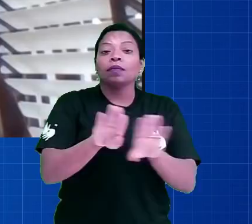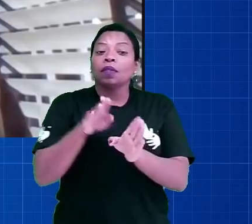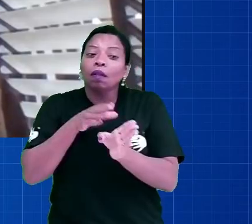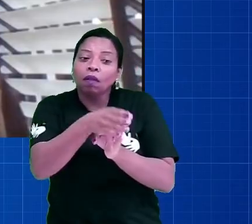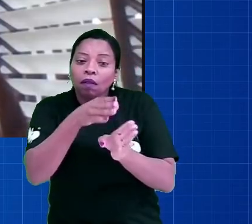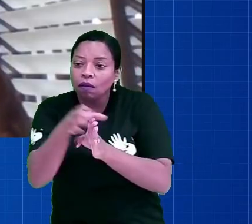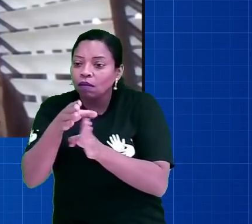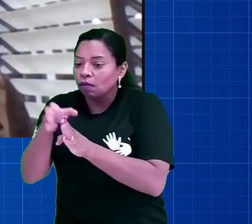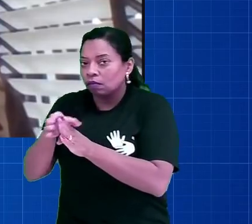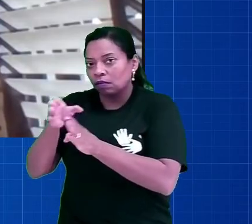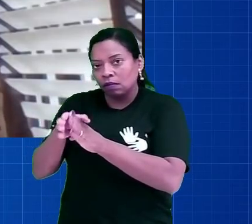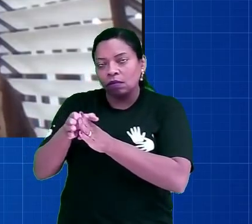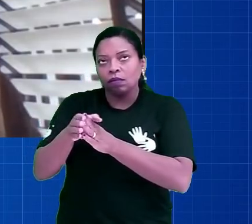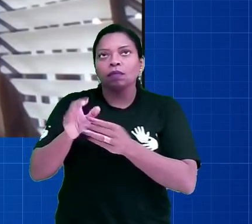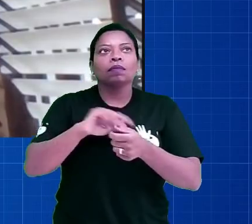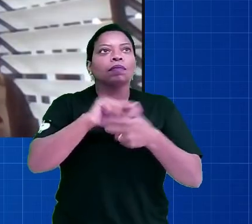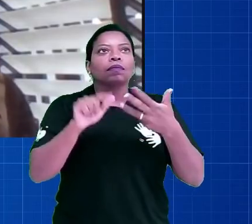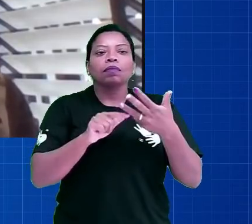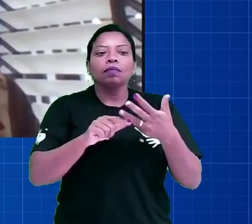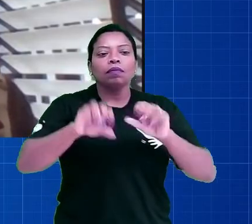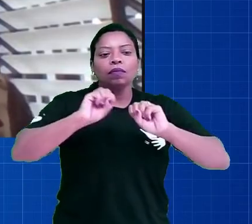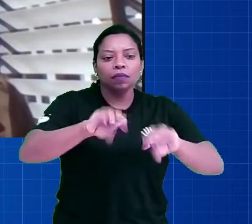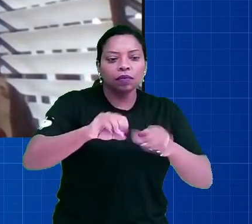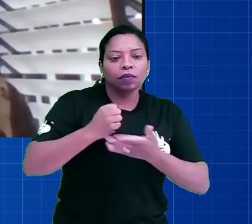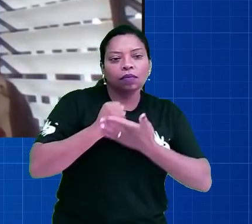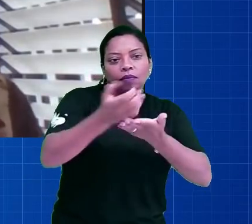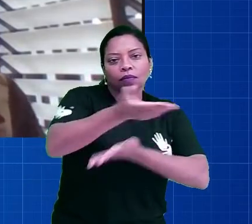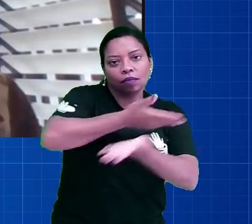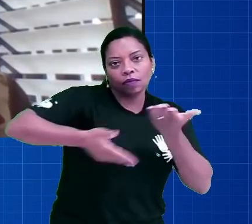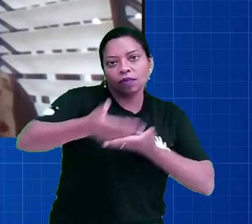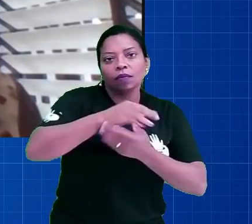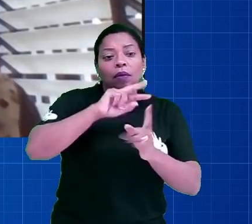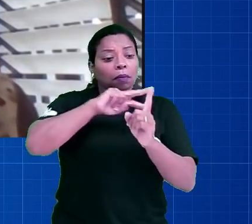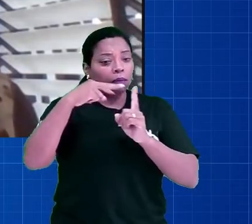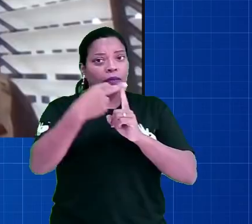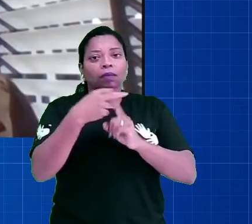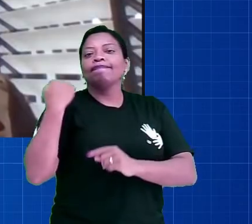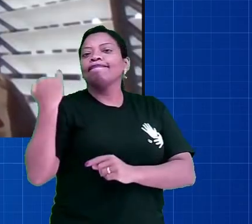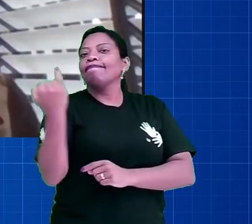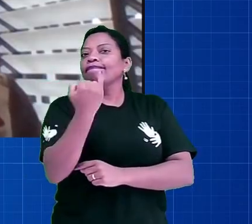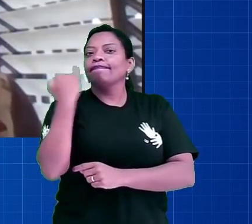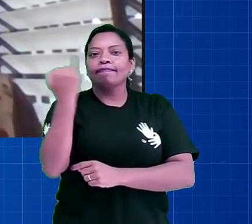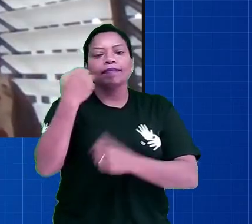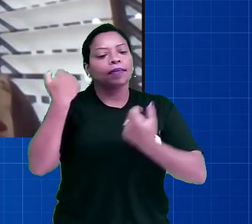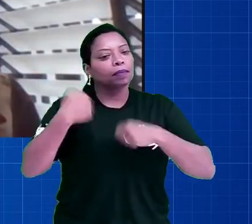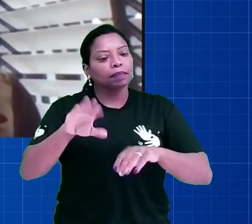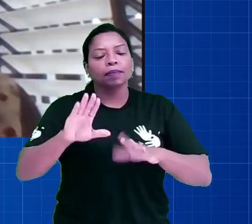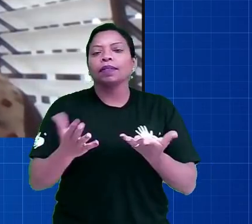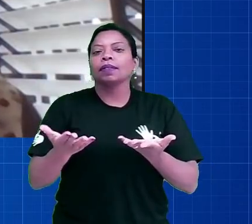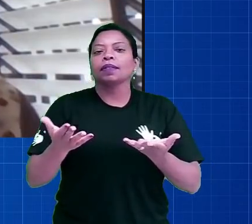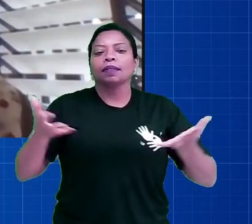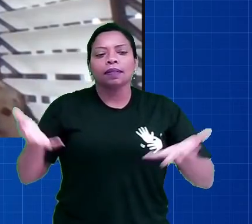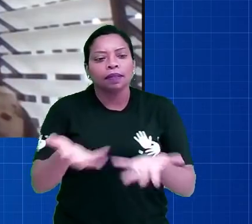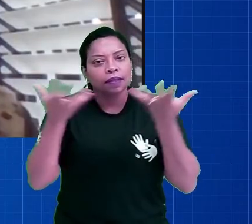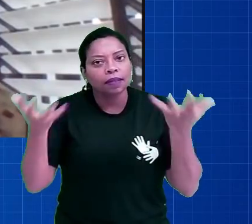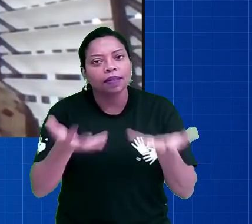colaborativa, o ensino colaborativo é uma perspectiva importante que a gente deve investir, que a gente deve olhar com bastante